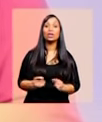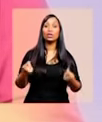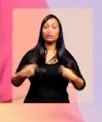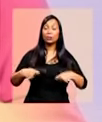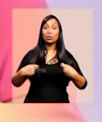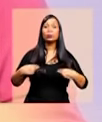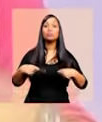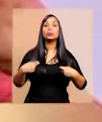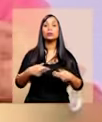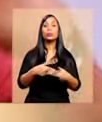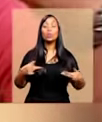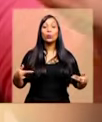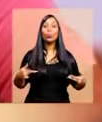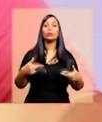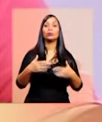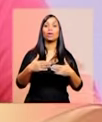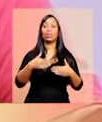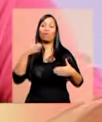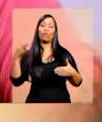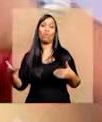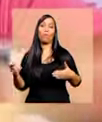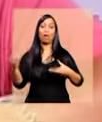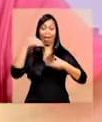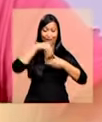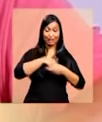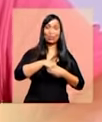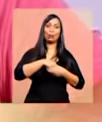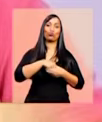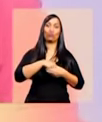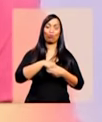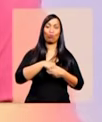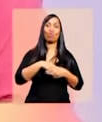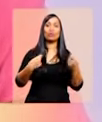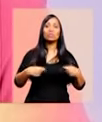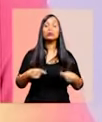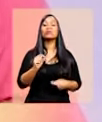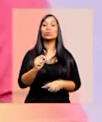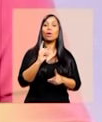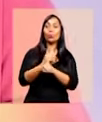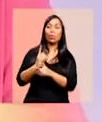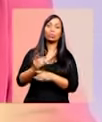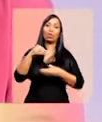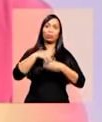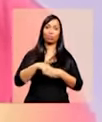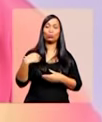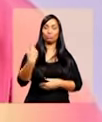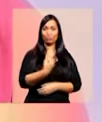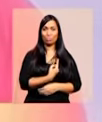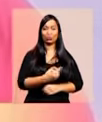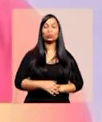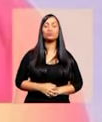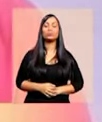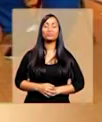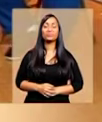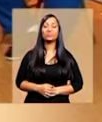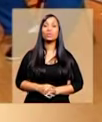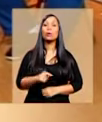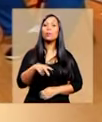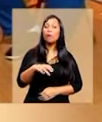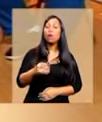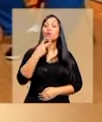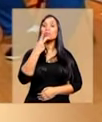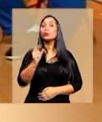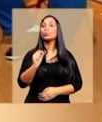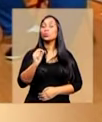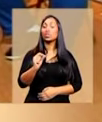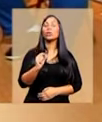ela tem que... Ela não é algo que está fora da gente. Ela é algo que está dentro da gente. A gente só tem que achar ela dentro da gente mesmo. Né? Ô, Paulo, ainda